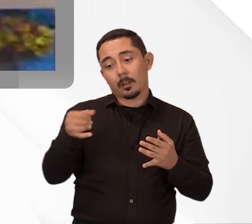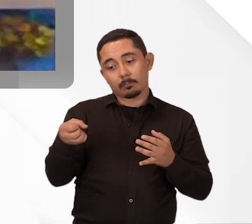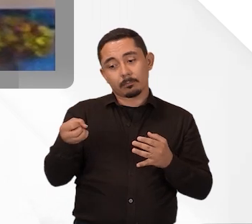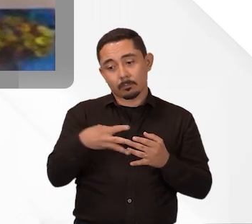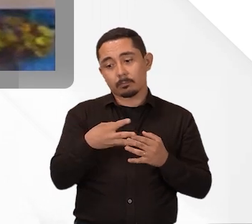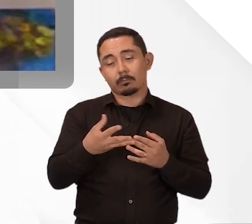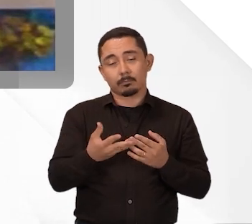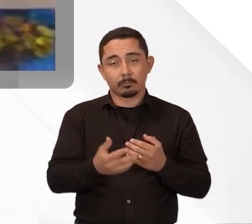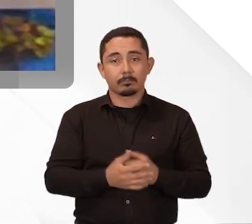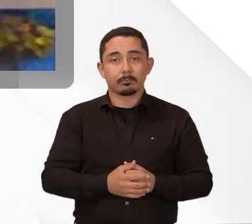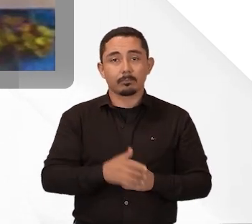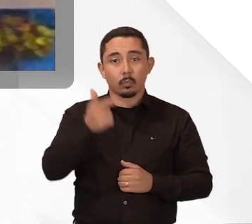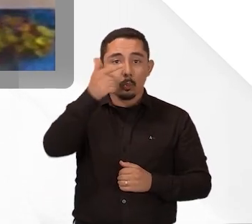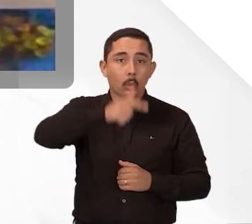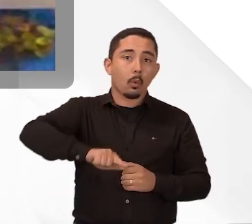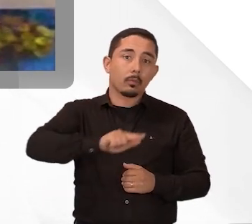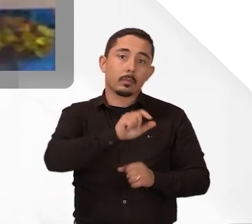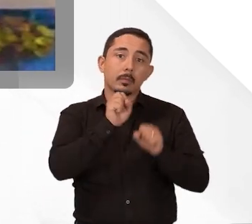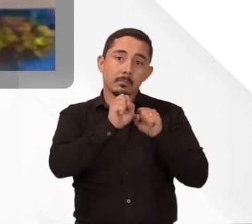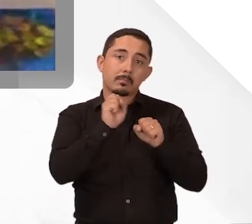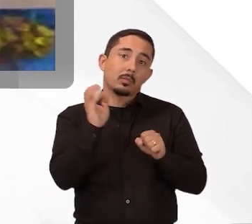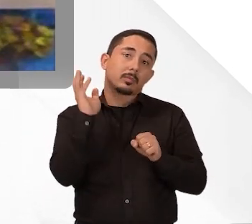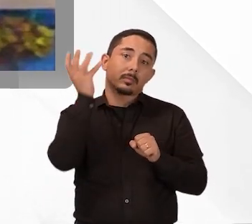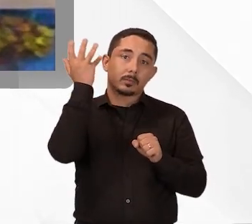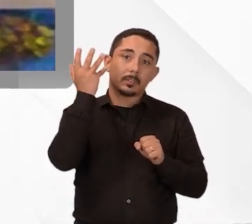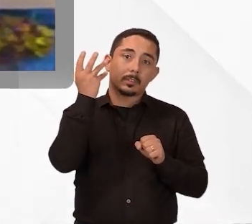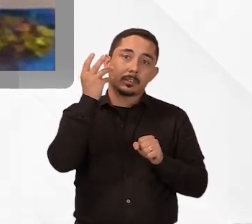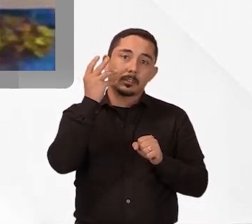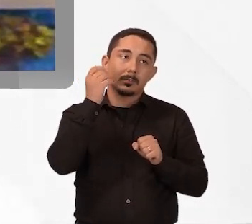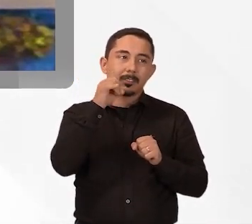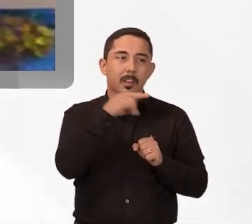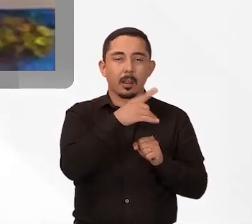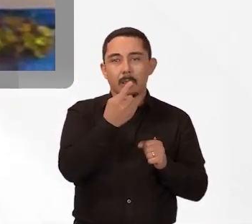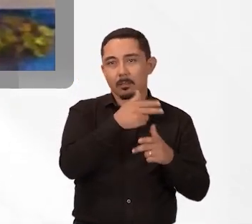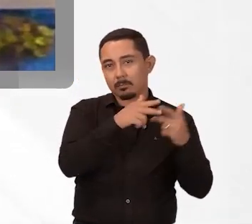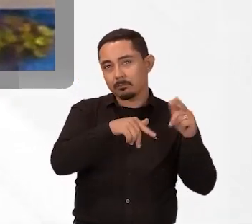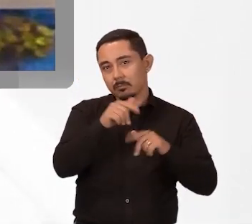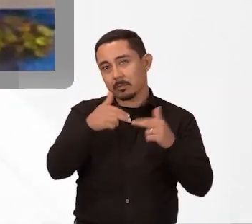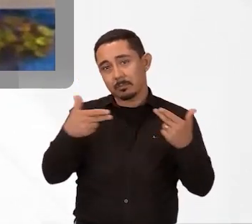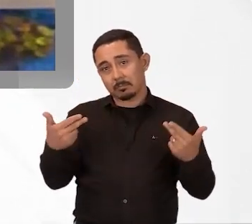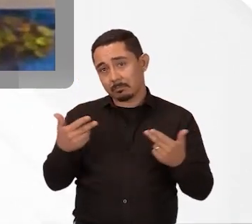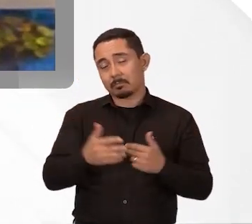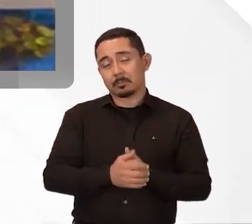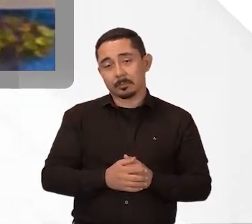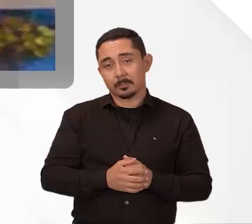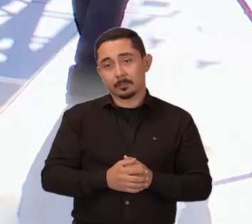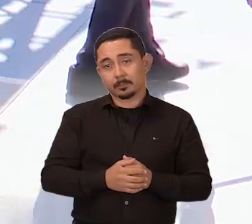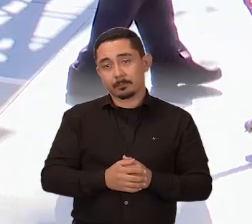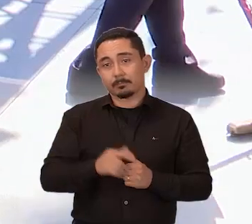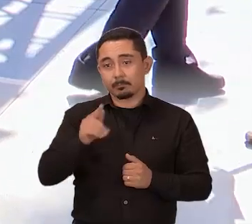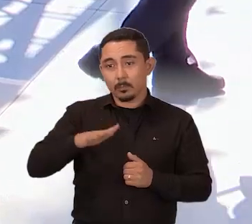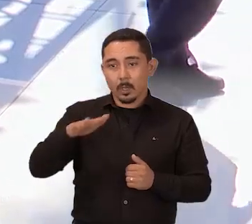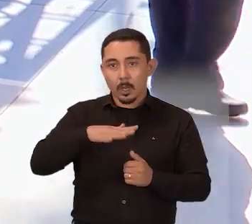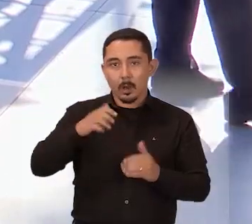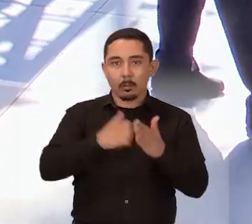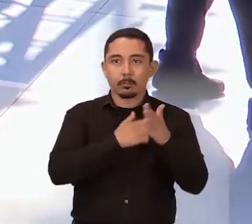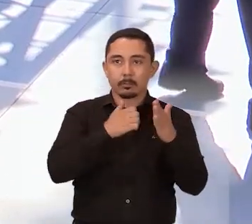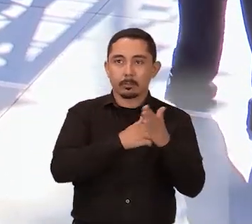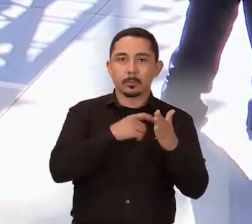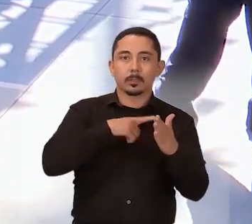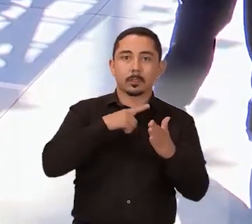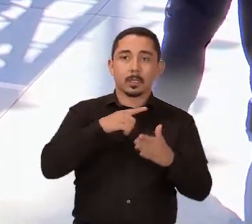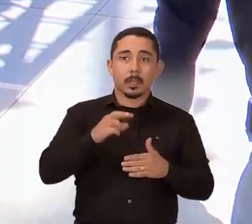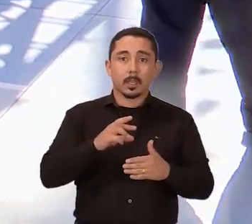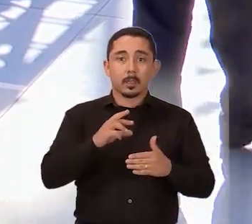até justamente para evitar que outros acidentes aconteçam, ainda que por motivos diversos. De um modo geral,